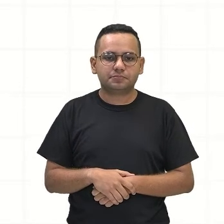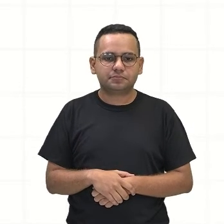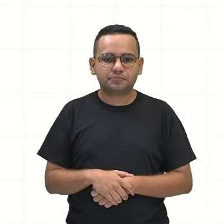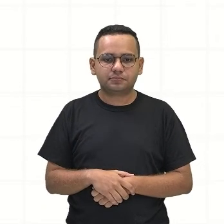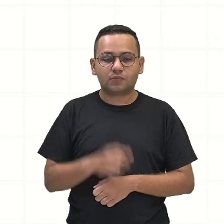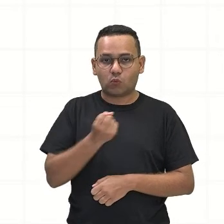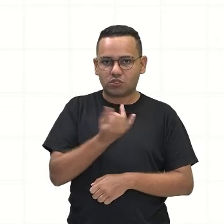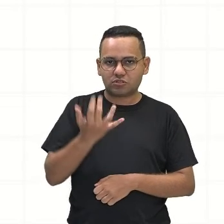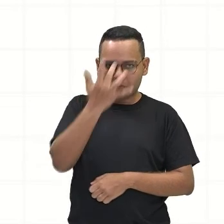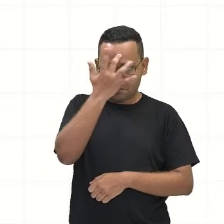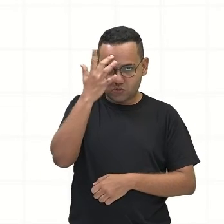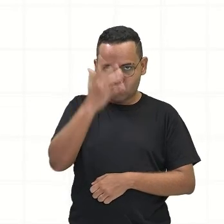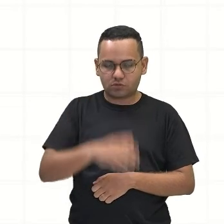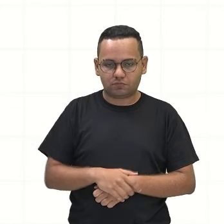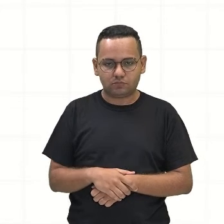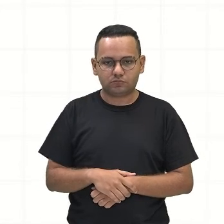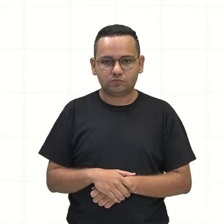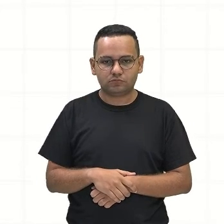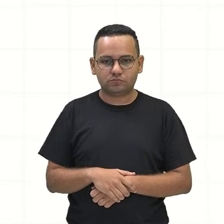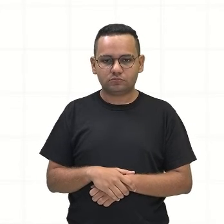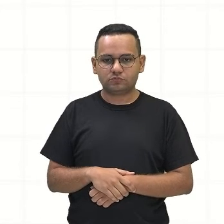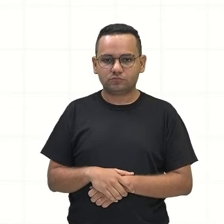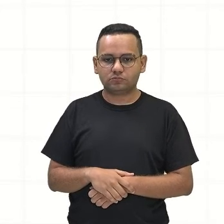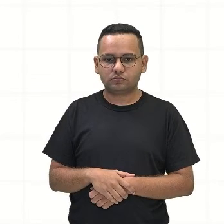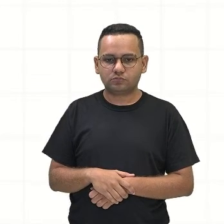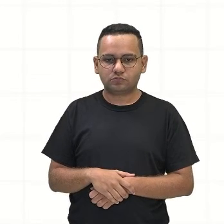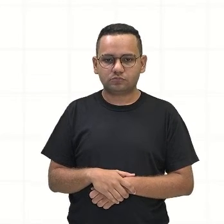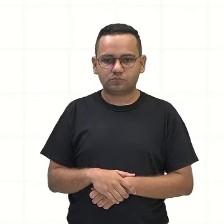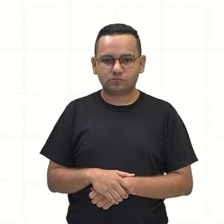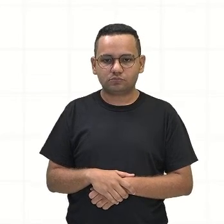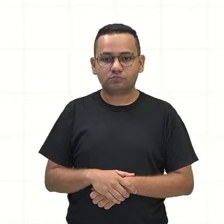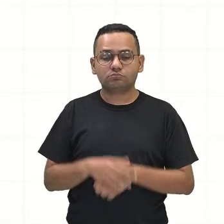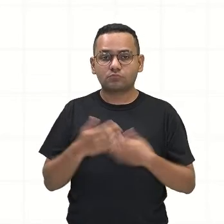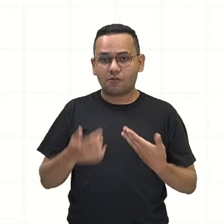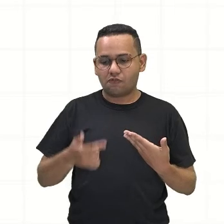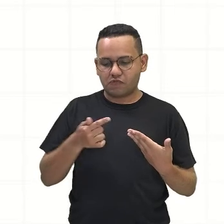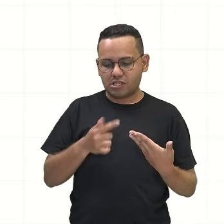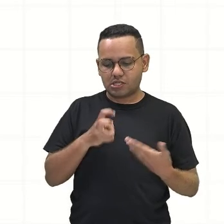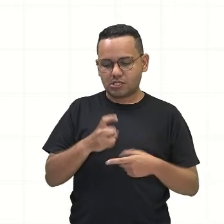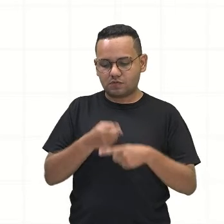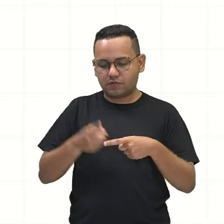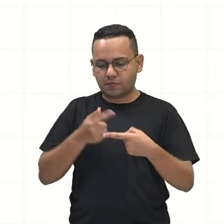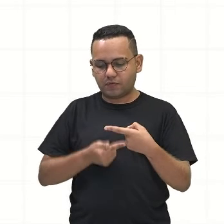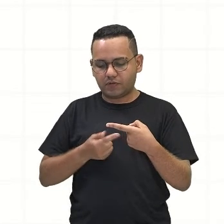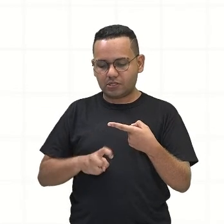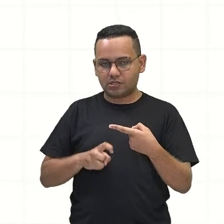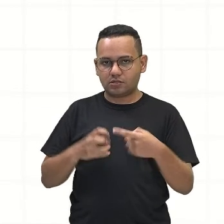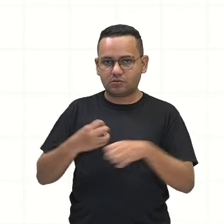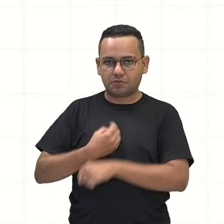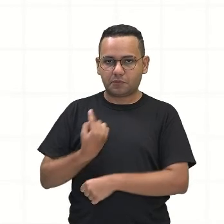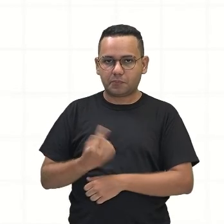Nós temos aqui 25 de 25, né? Isso aqui é o 15,